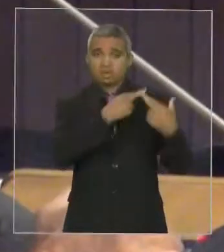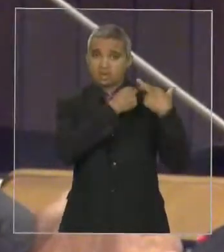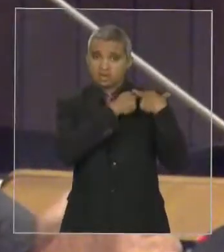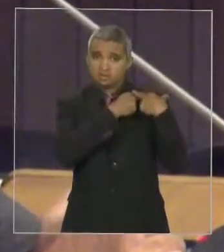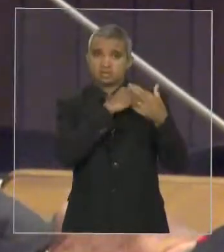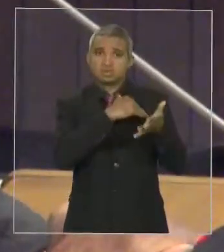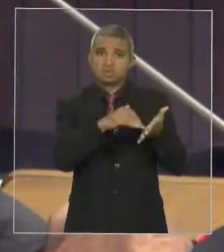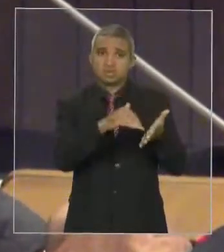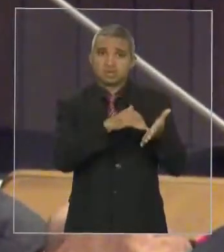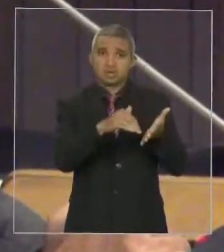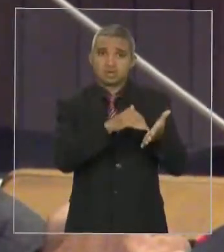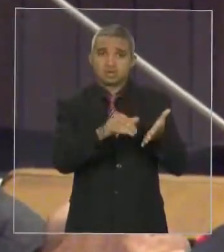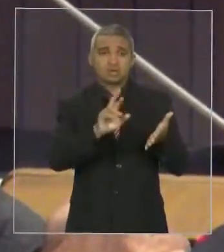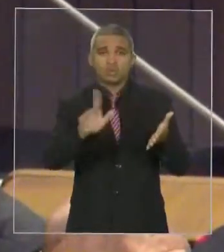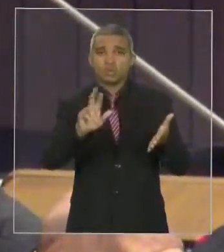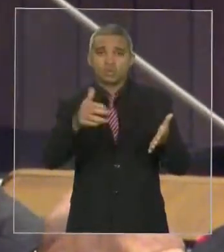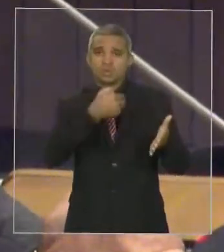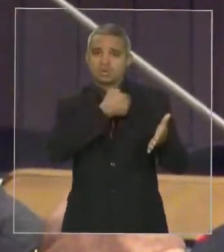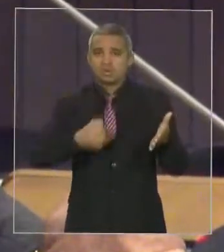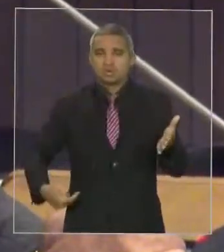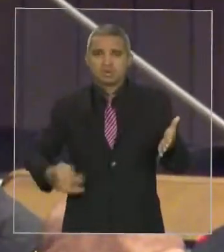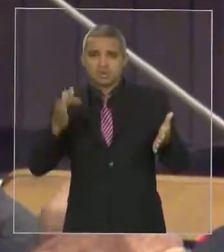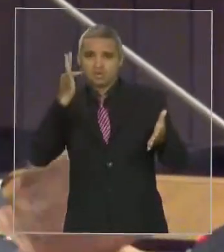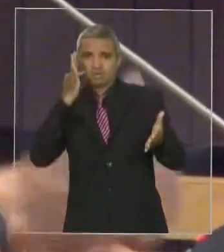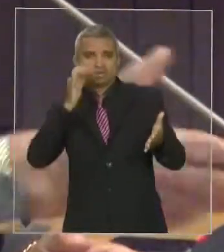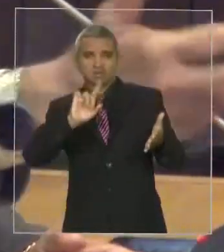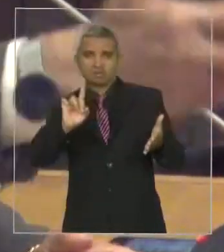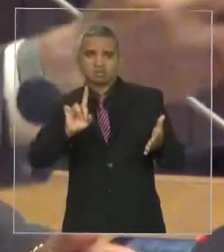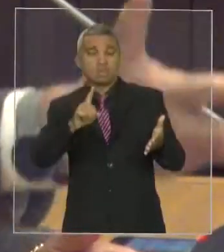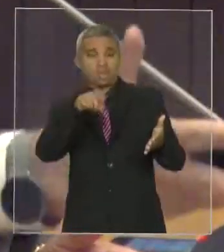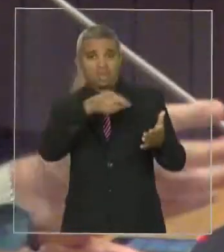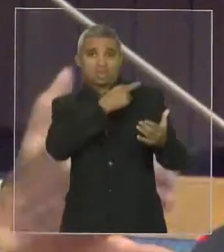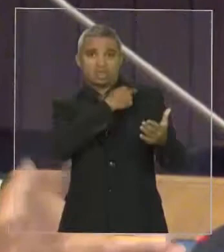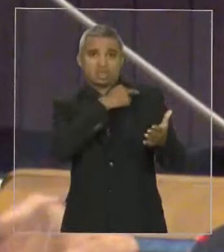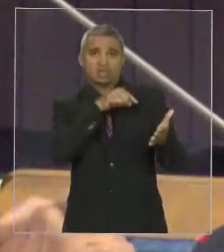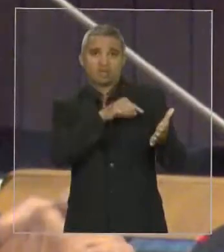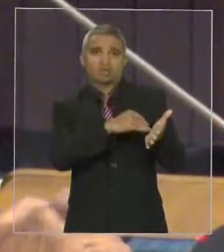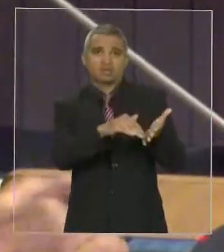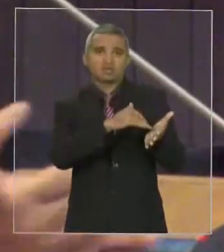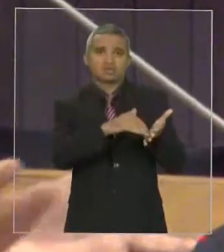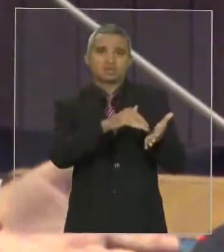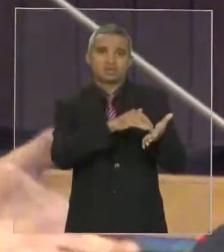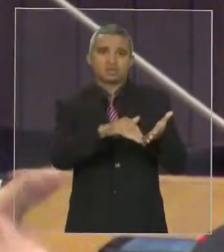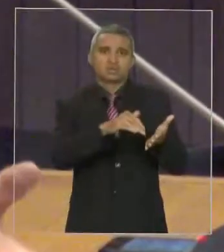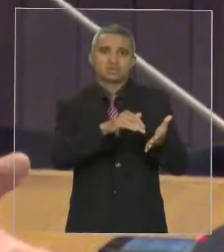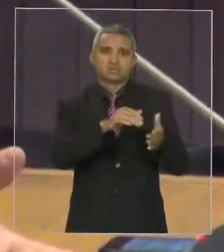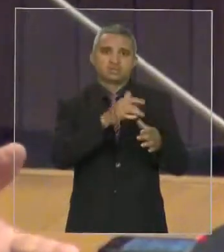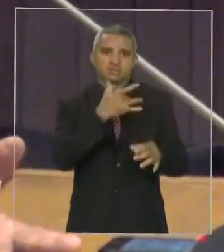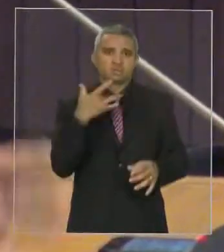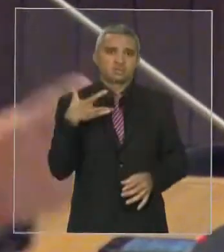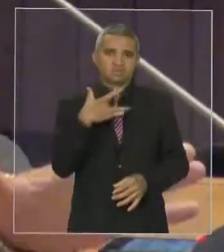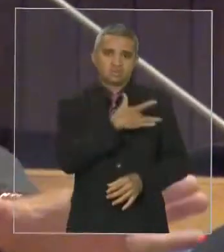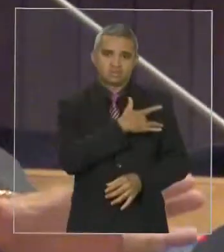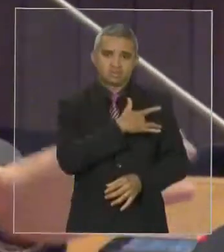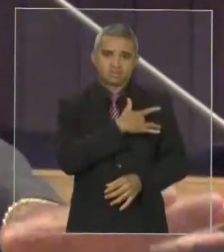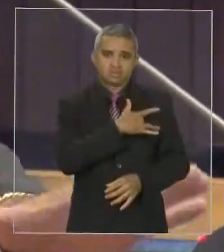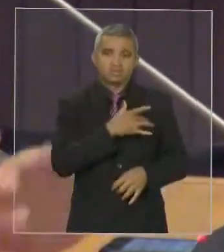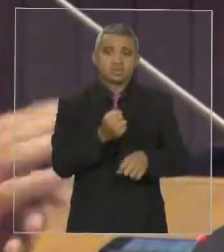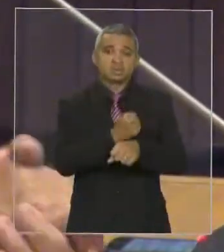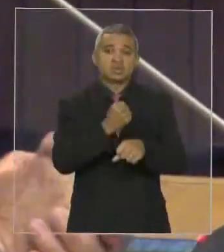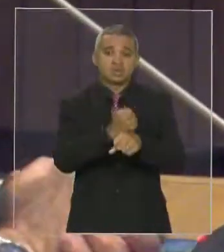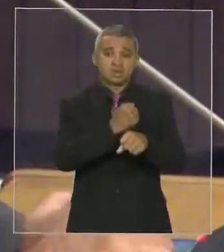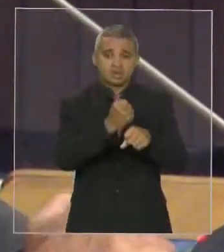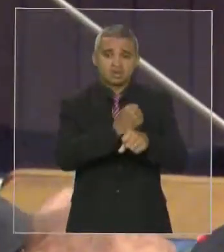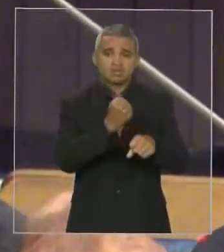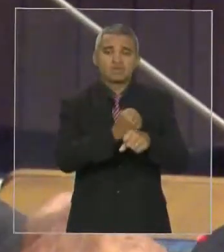secretário de saúde, que é a pessoa responsável, é quem tem que estar acompanhando, e a reforma está demorando. Eu acho que